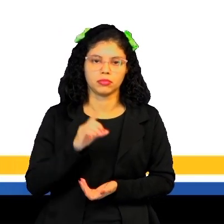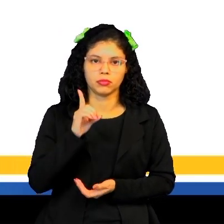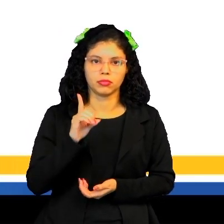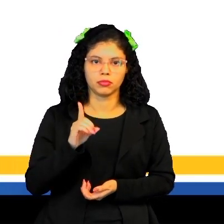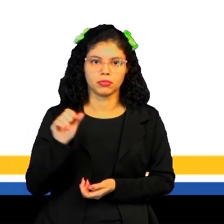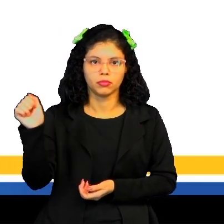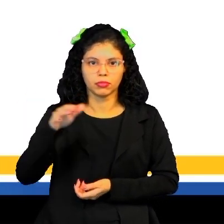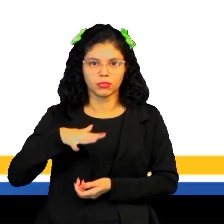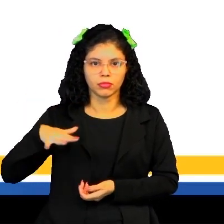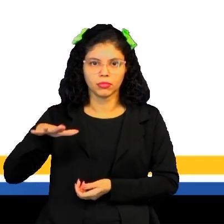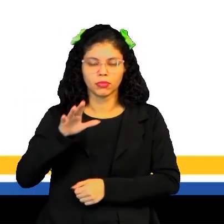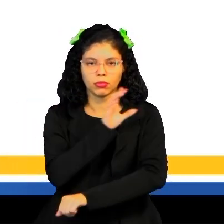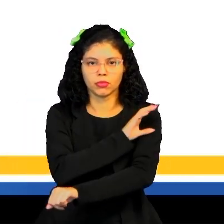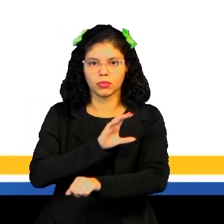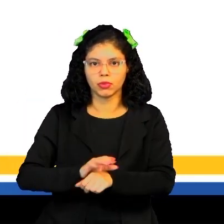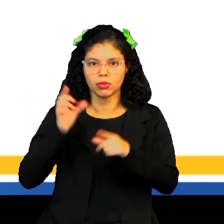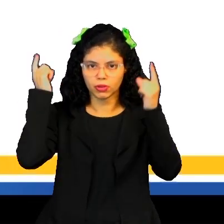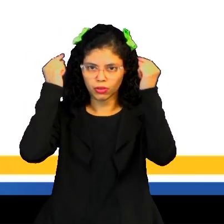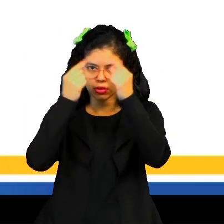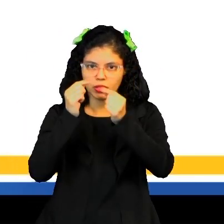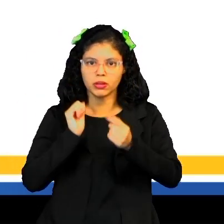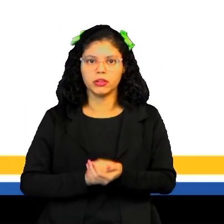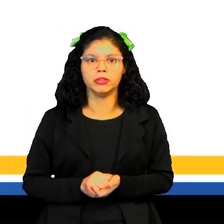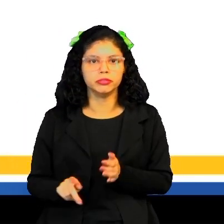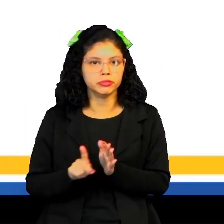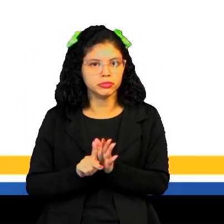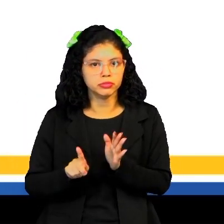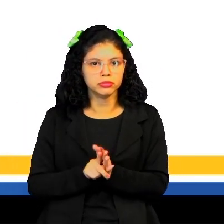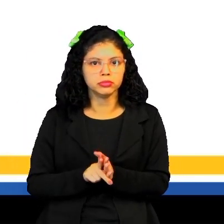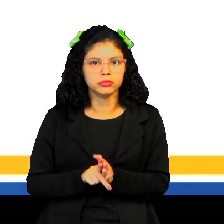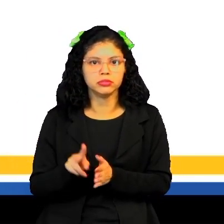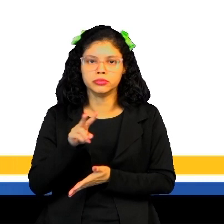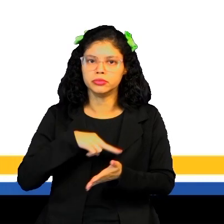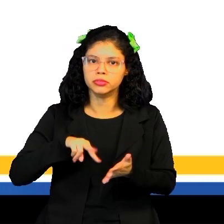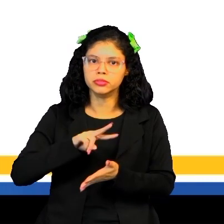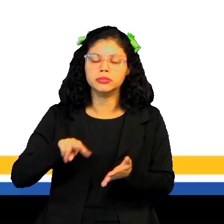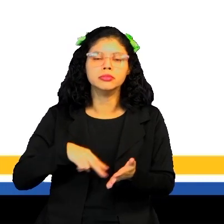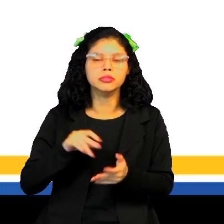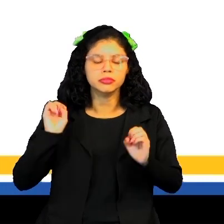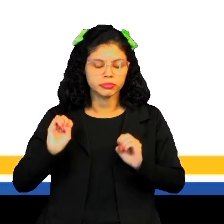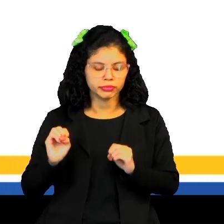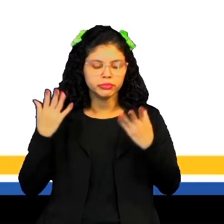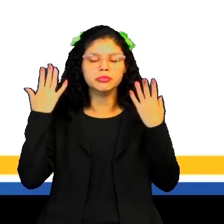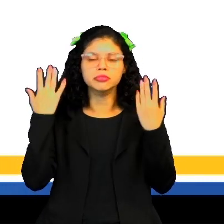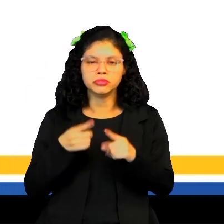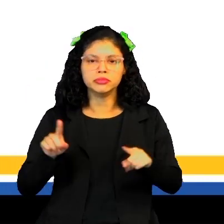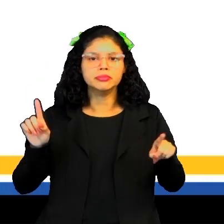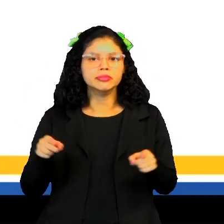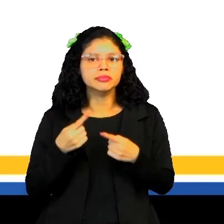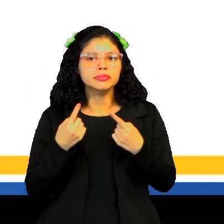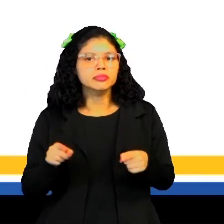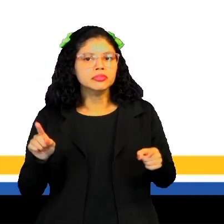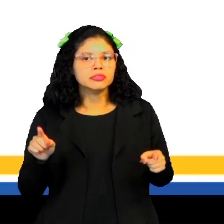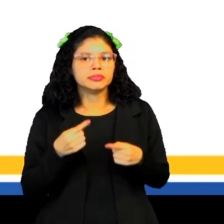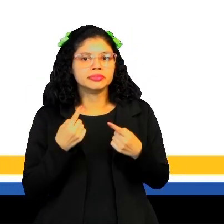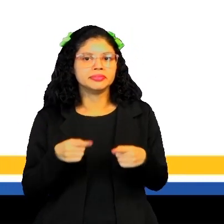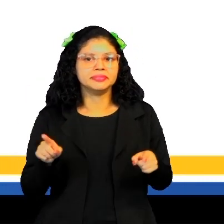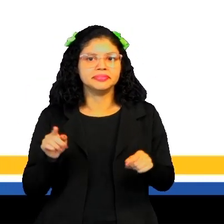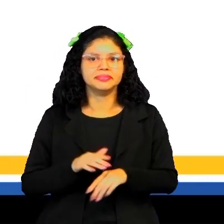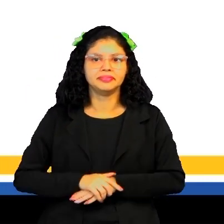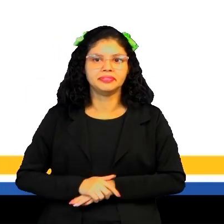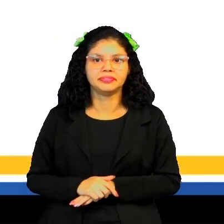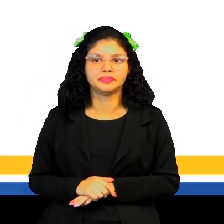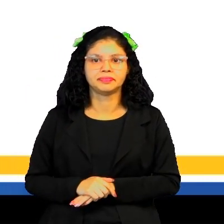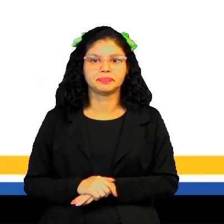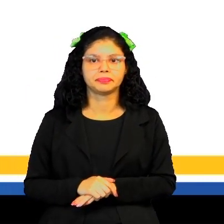cultural, os gregos se dedicavam quase que exclusivamente às danças e festas musicais. Vamos lá, pensando um pouco